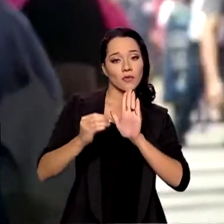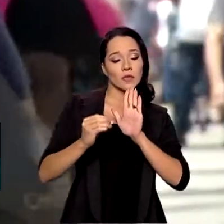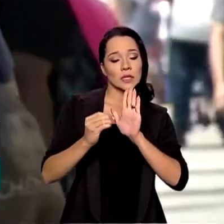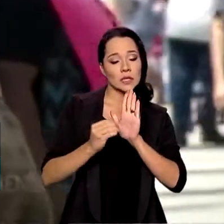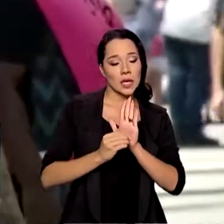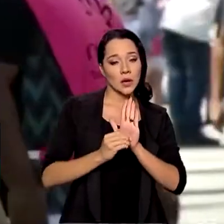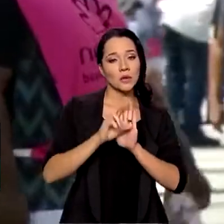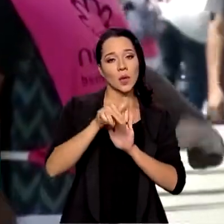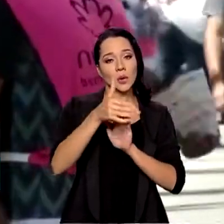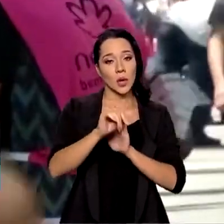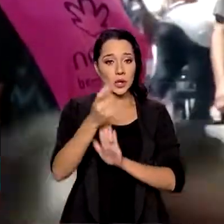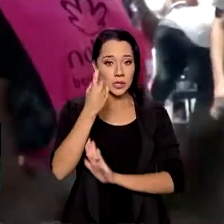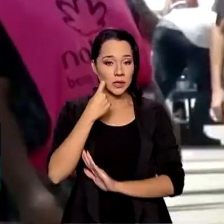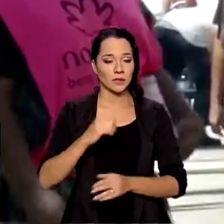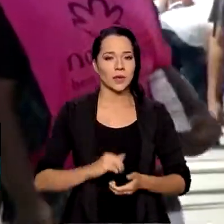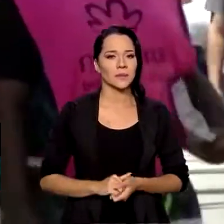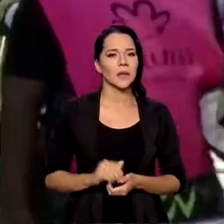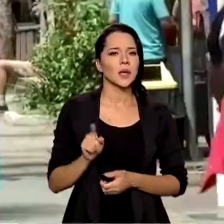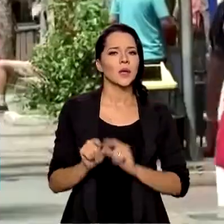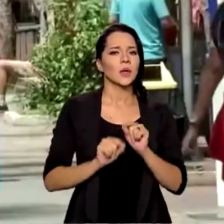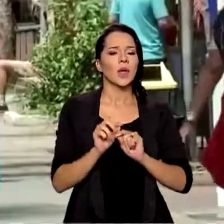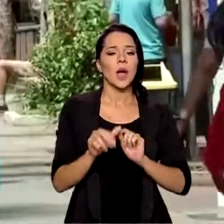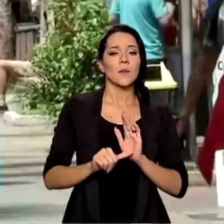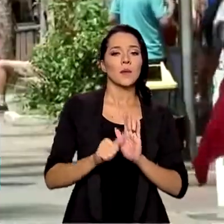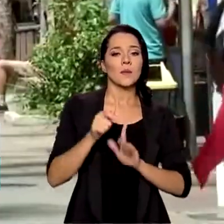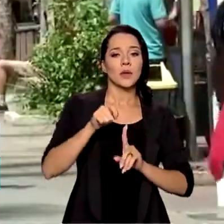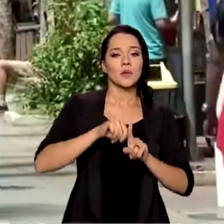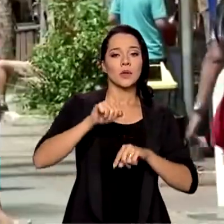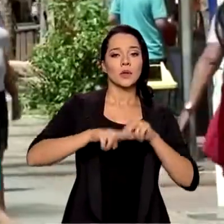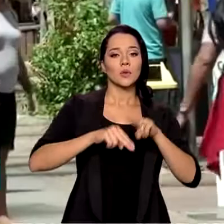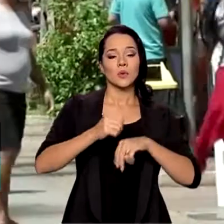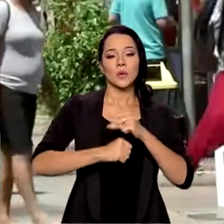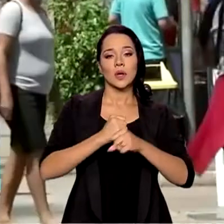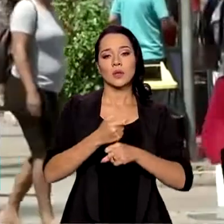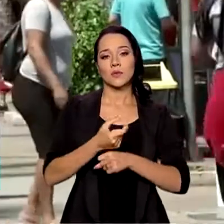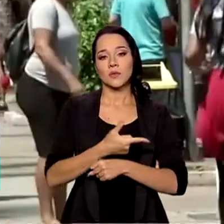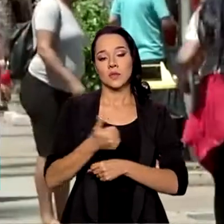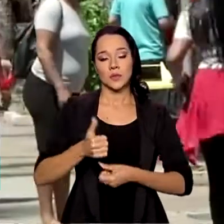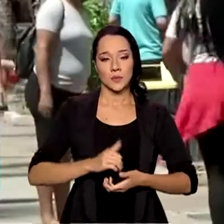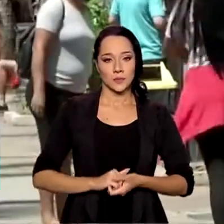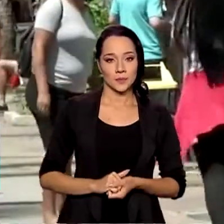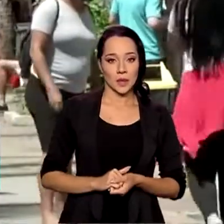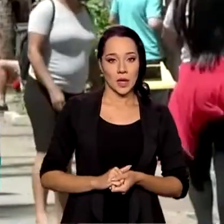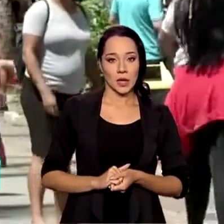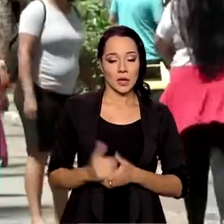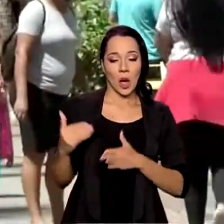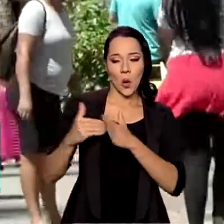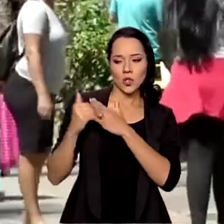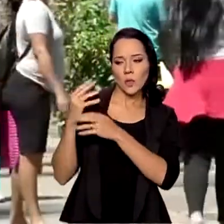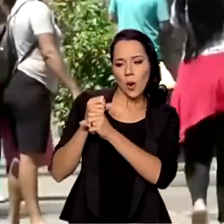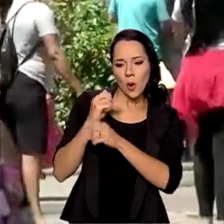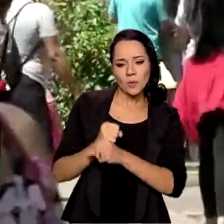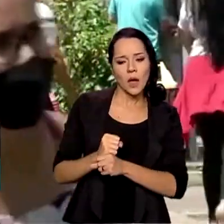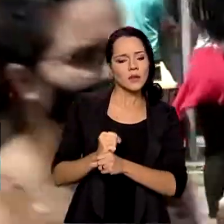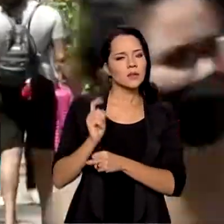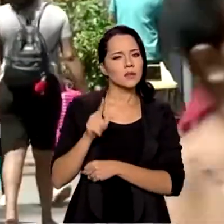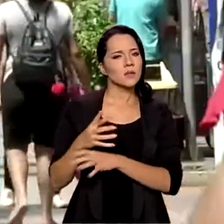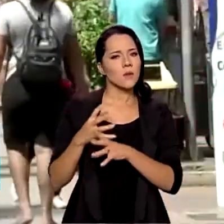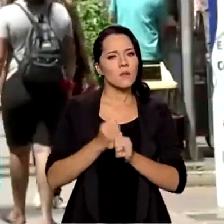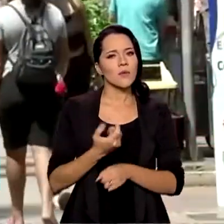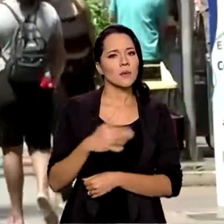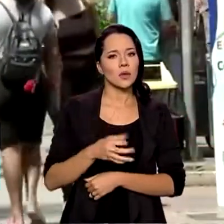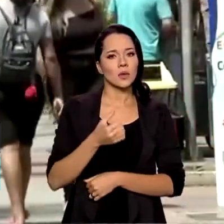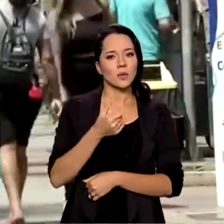União desta sexta-feira e se refere a 1º de julho de 2021. Na última estimativa, éramos no